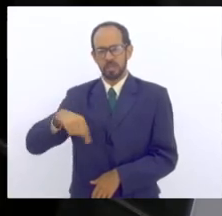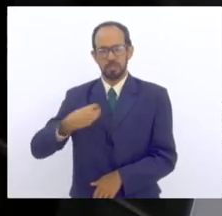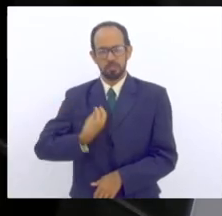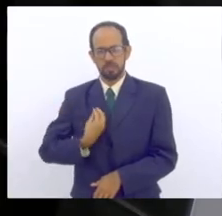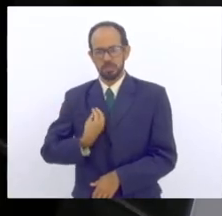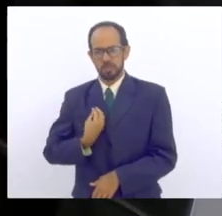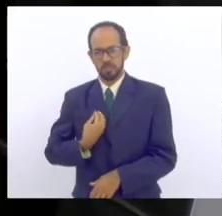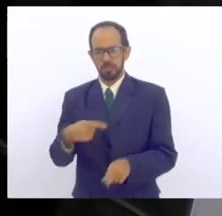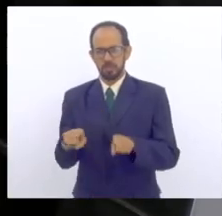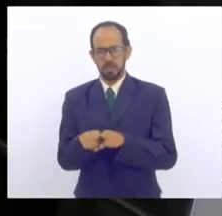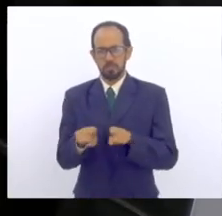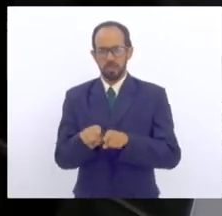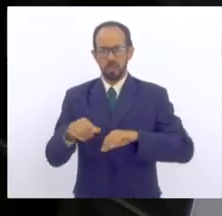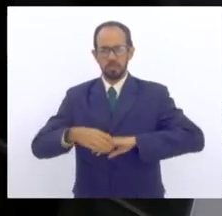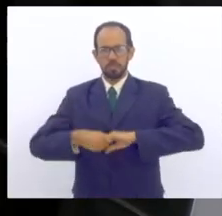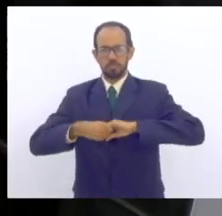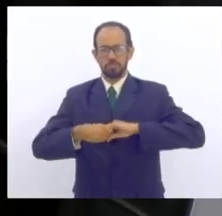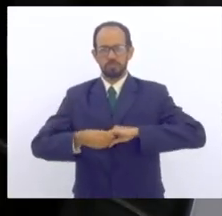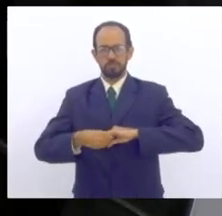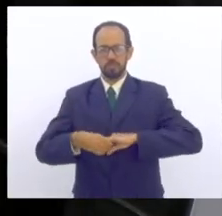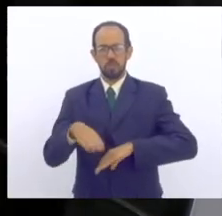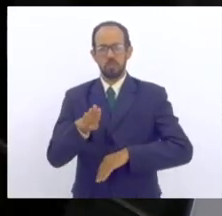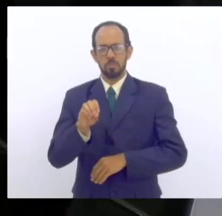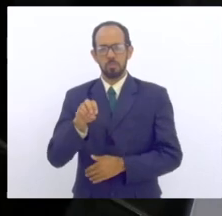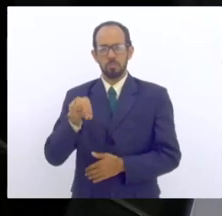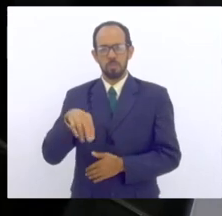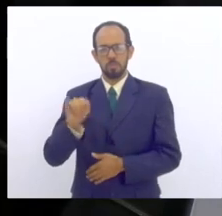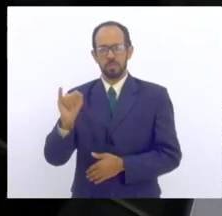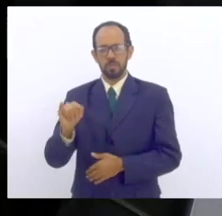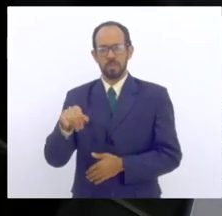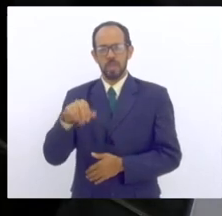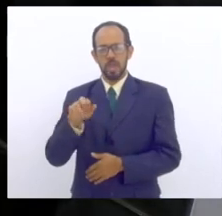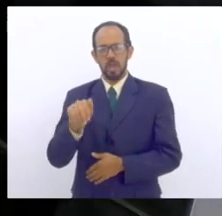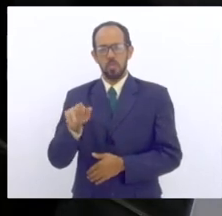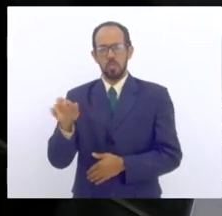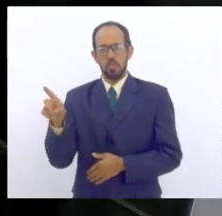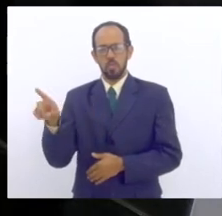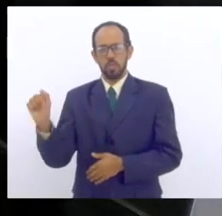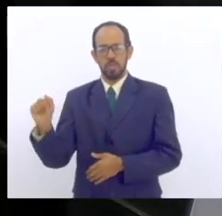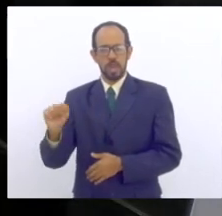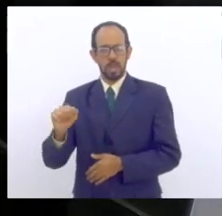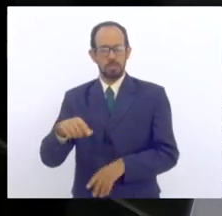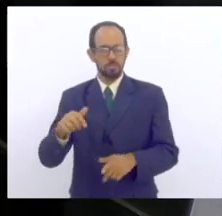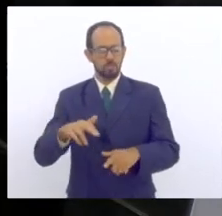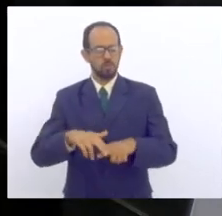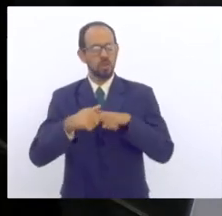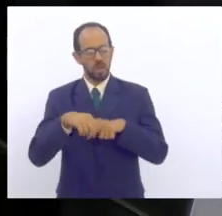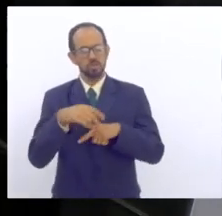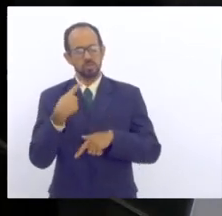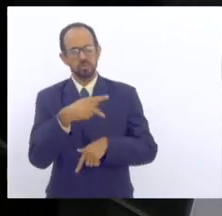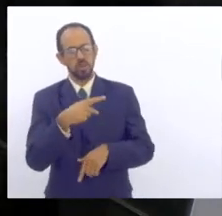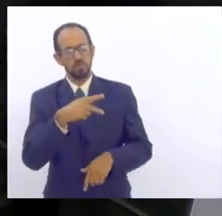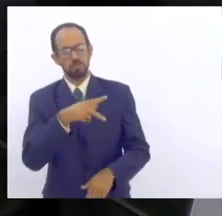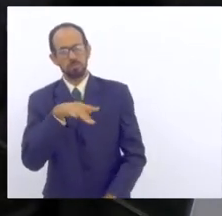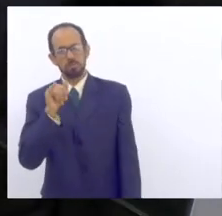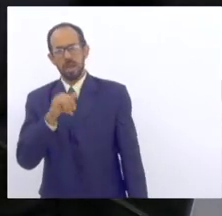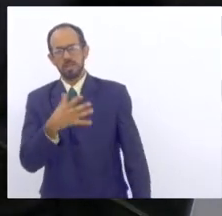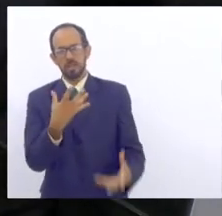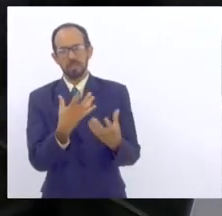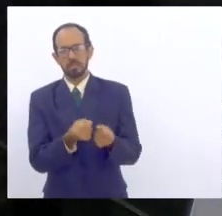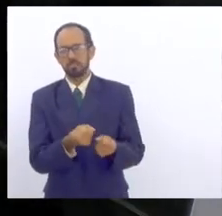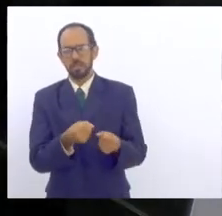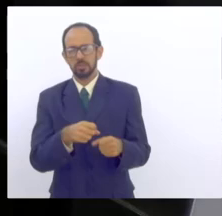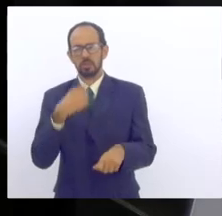o gonio Arruda parabenizá-lo pela homenagem que o seu pai os menino tá recebendo deputado federal em